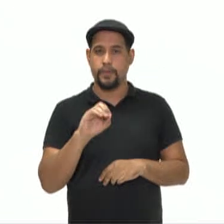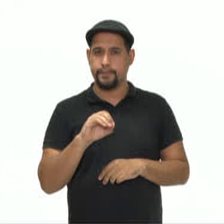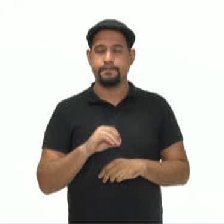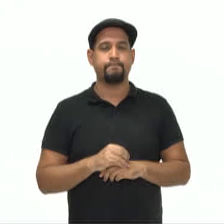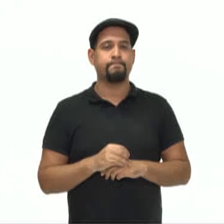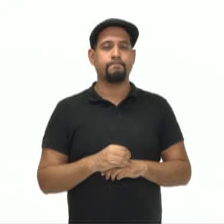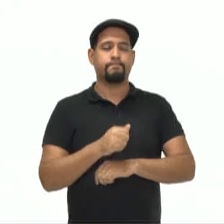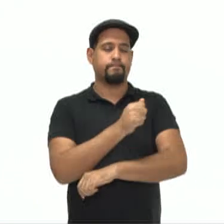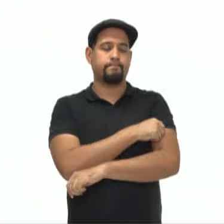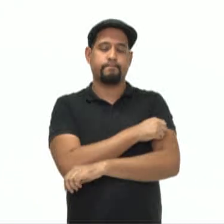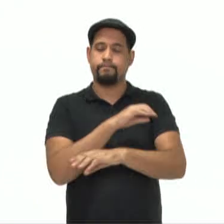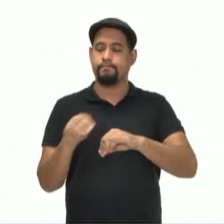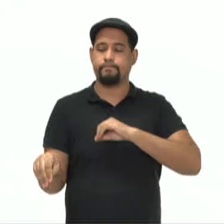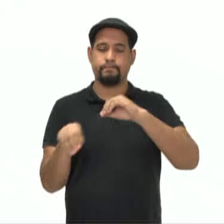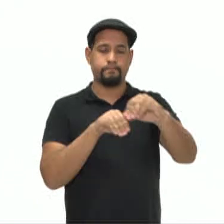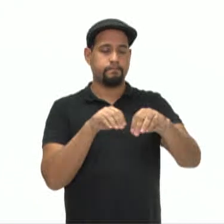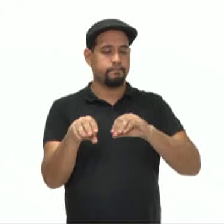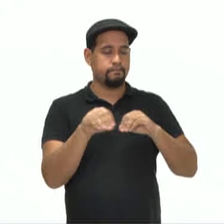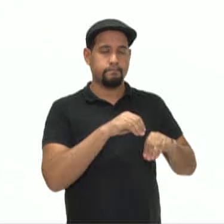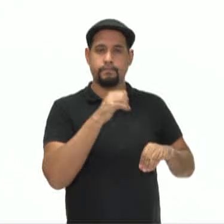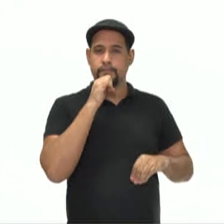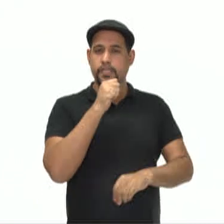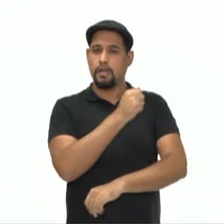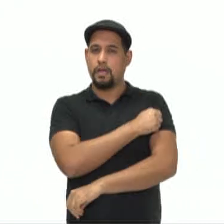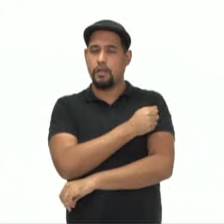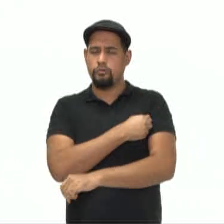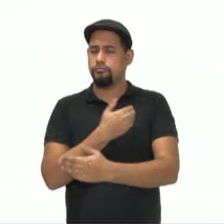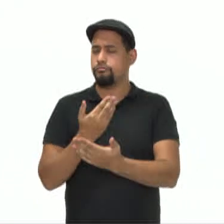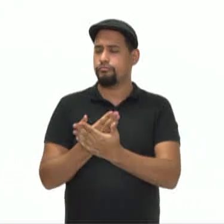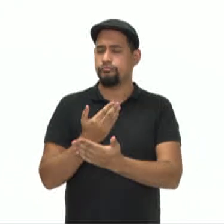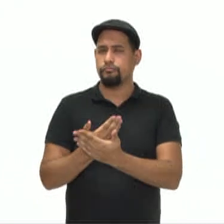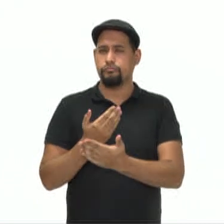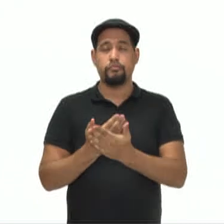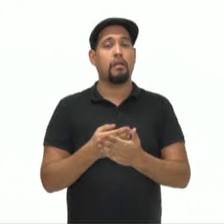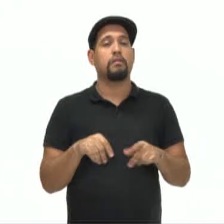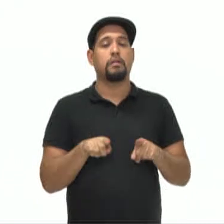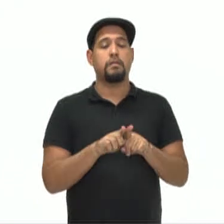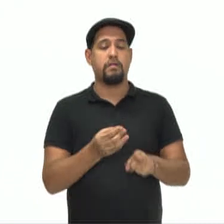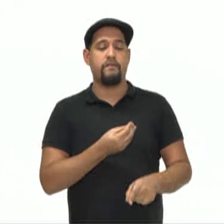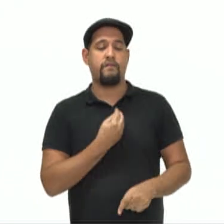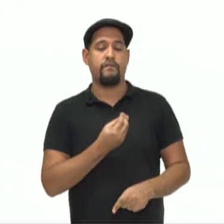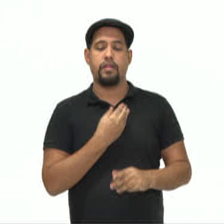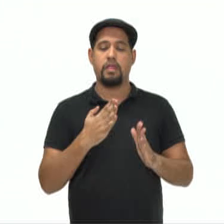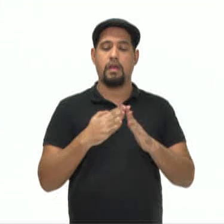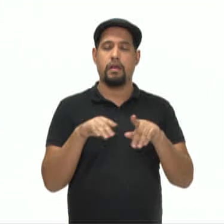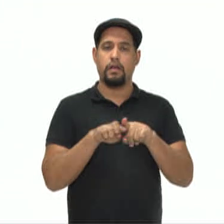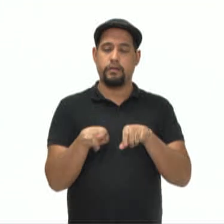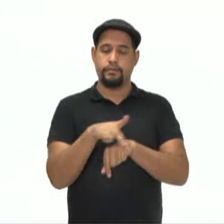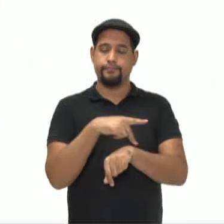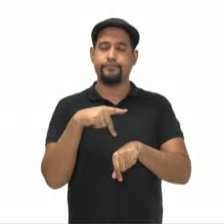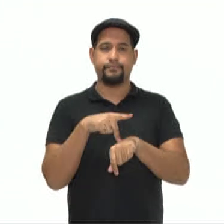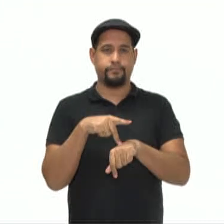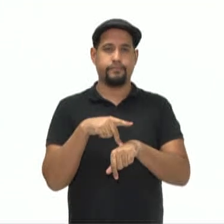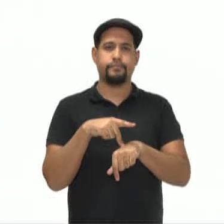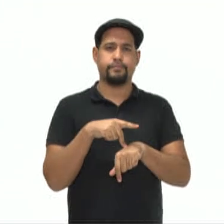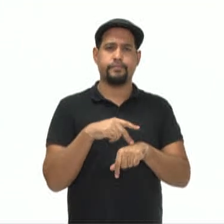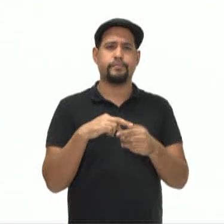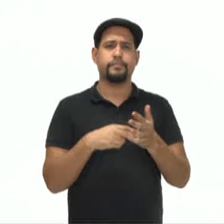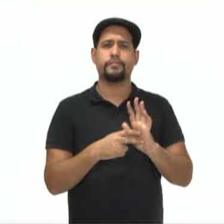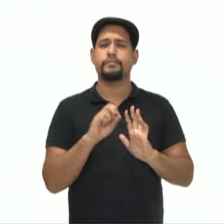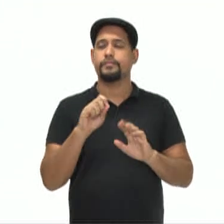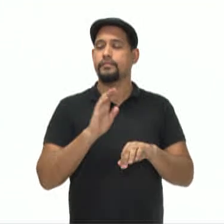estudantes de um país para o outro, isto é, um aluno ia estudar na escola e morar na casa e no país do outro, que